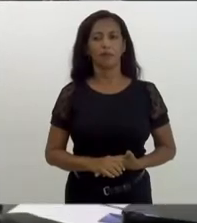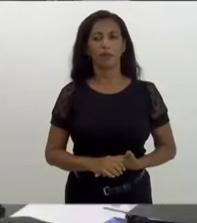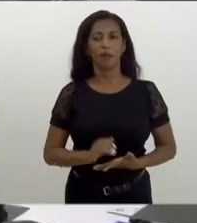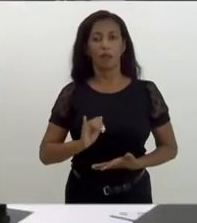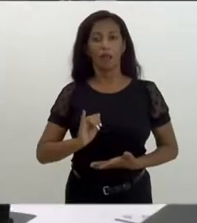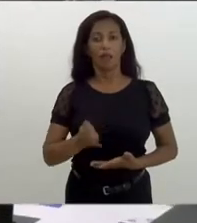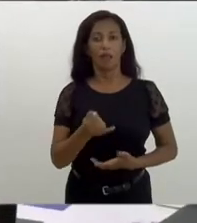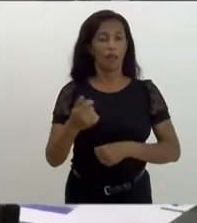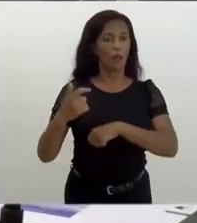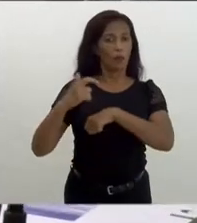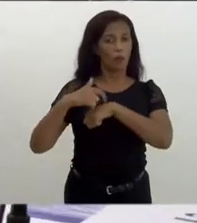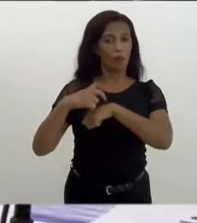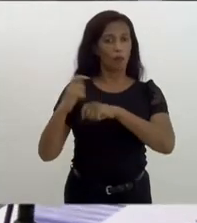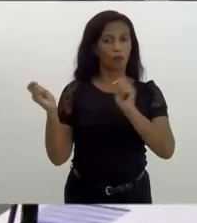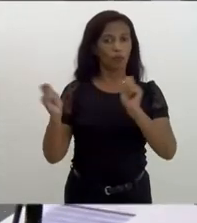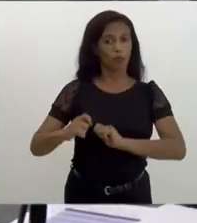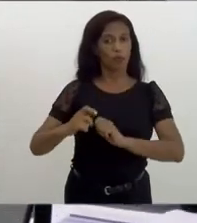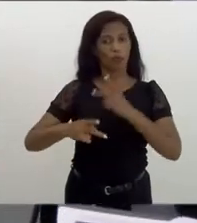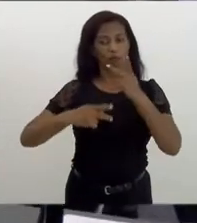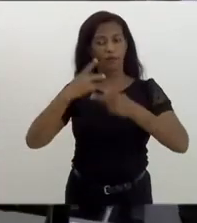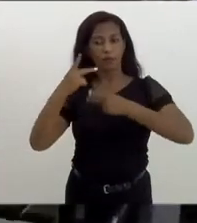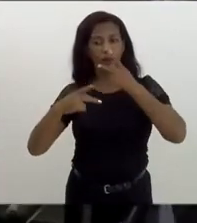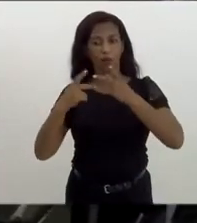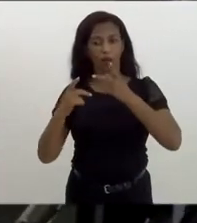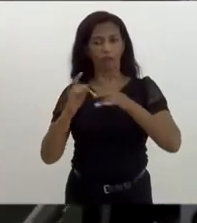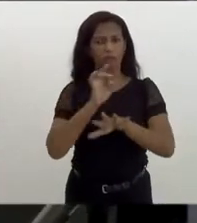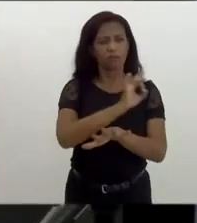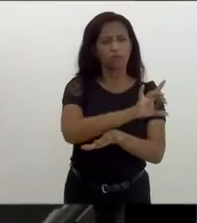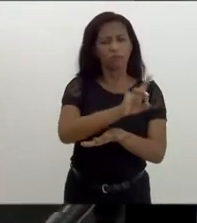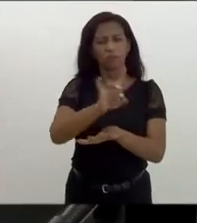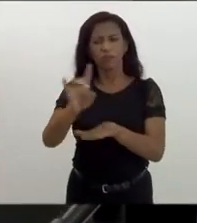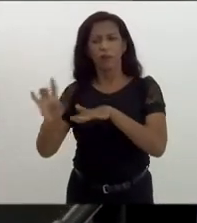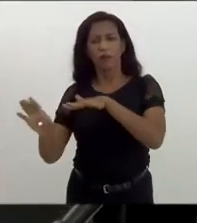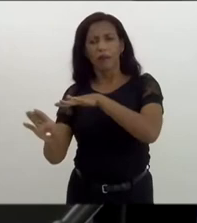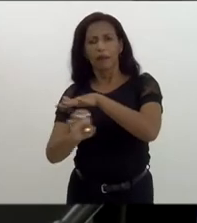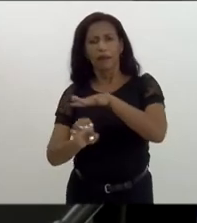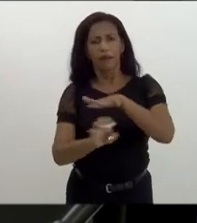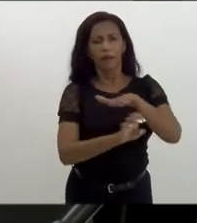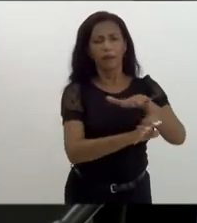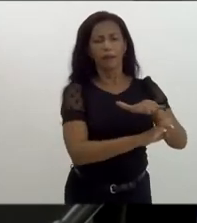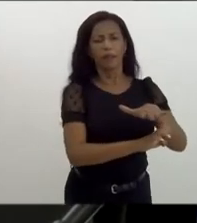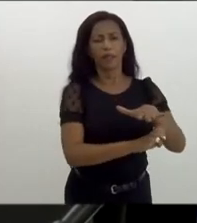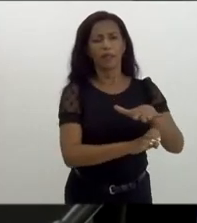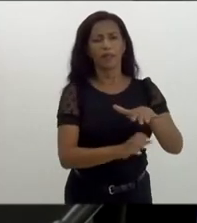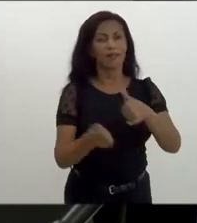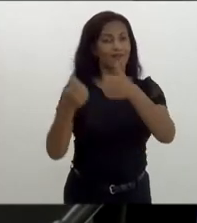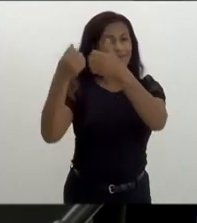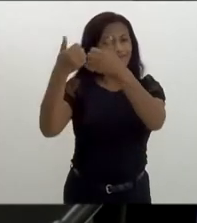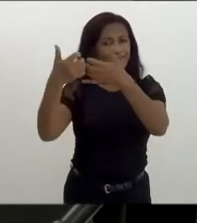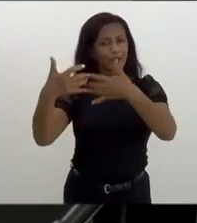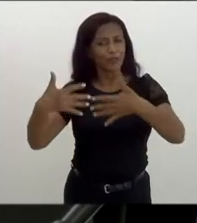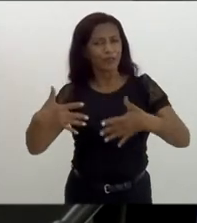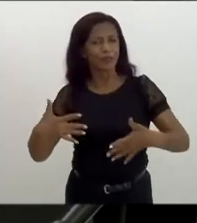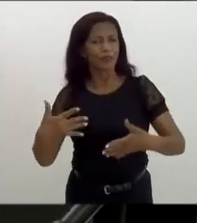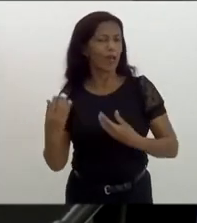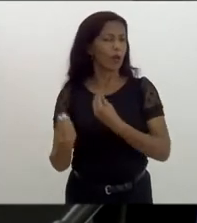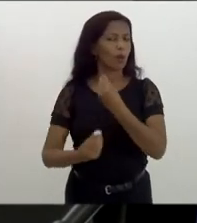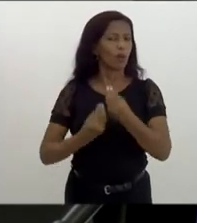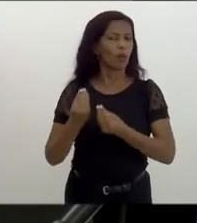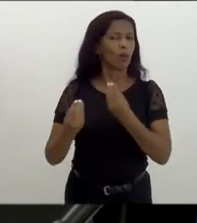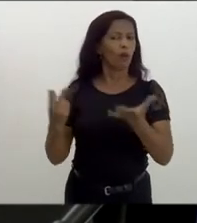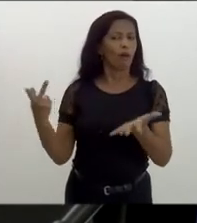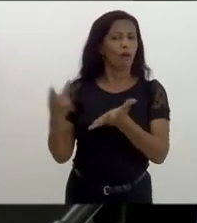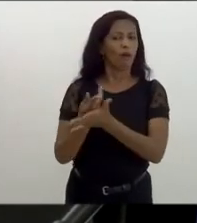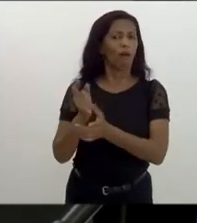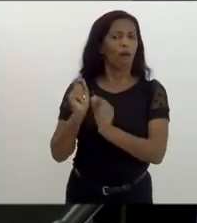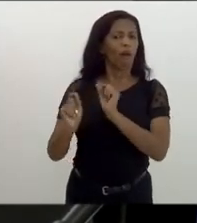aproveitar esse momento de poder falar sobre as empresas em liquidação principalmente para esclarecer e o